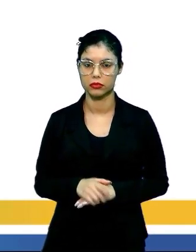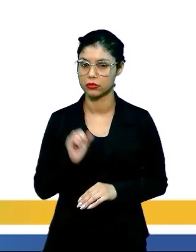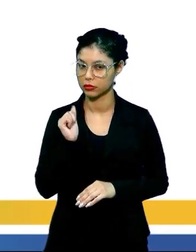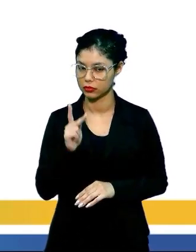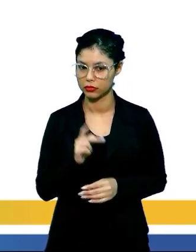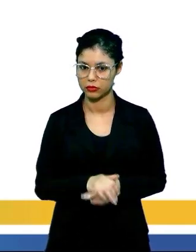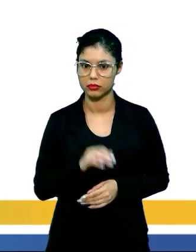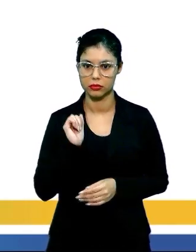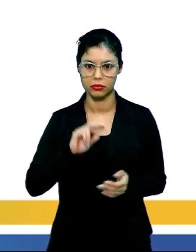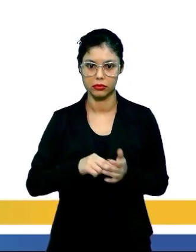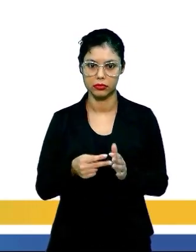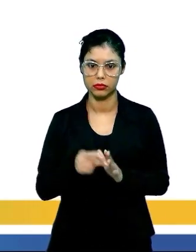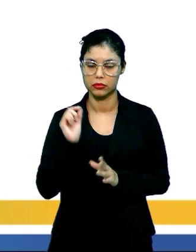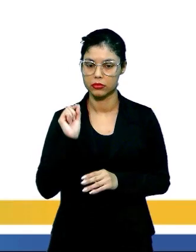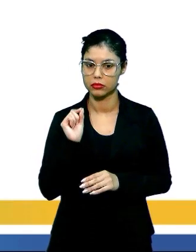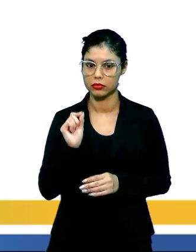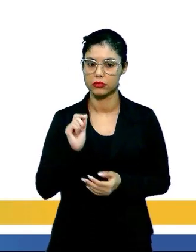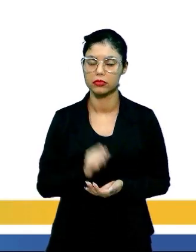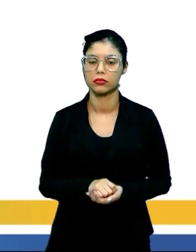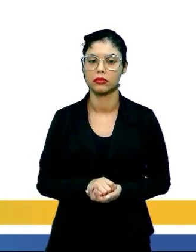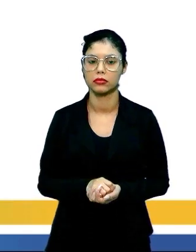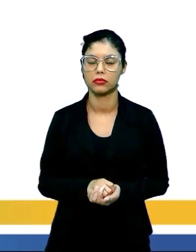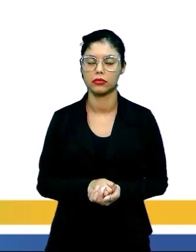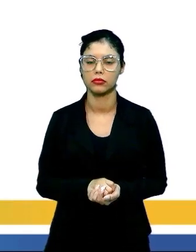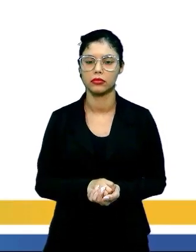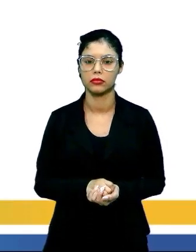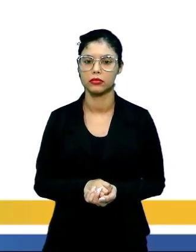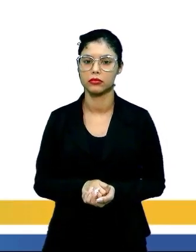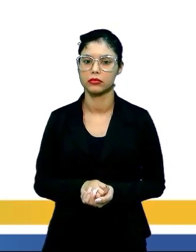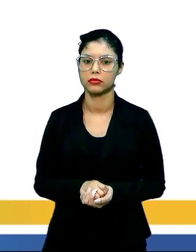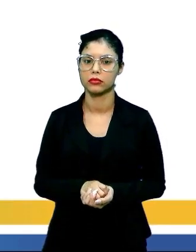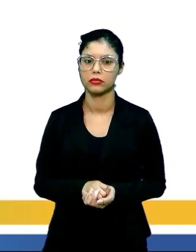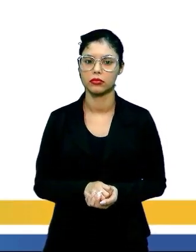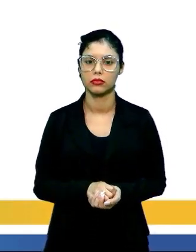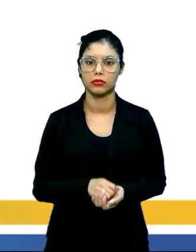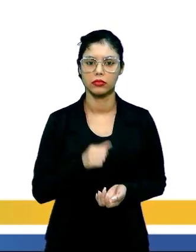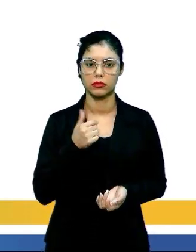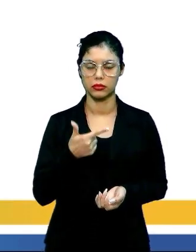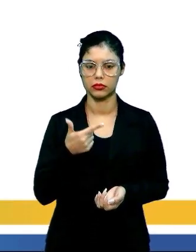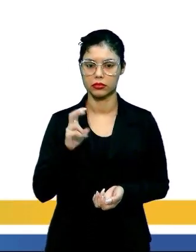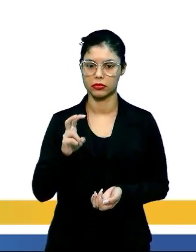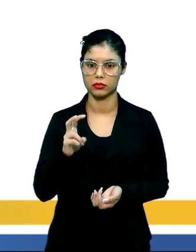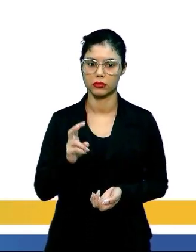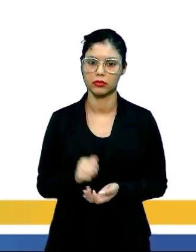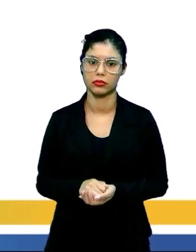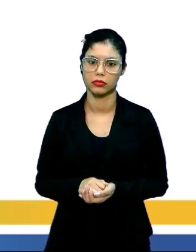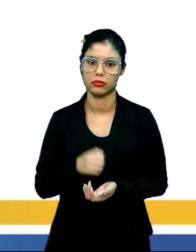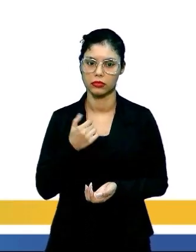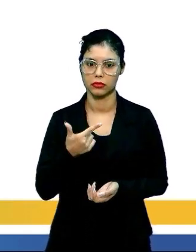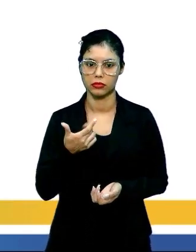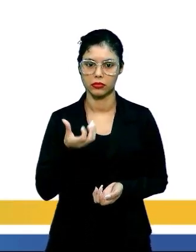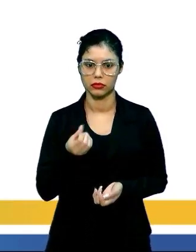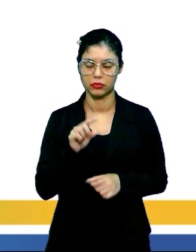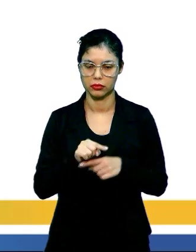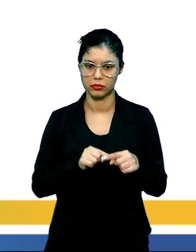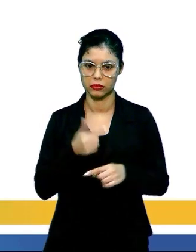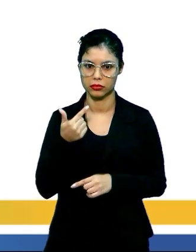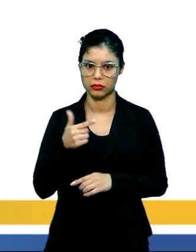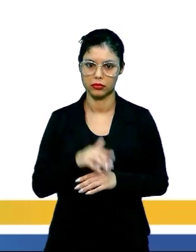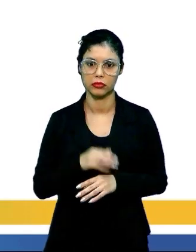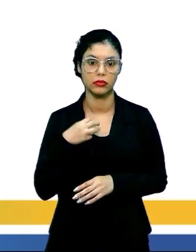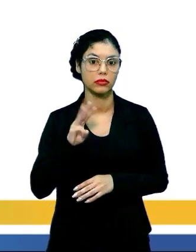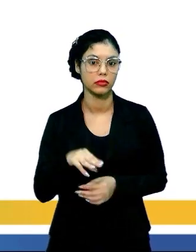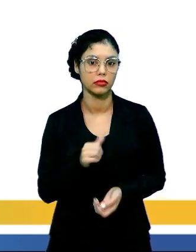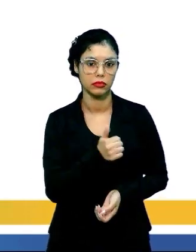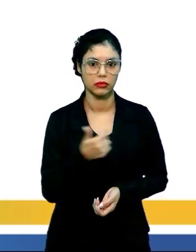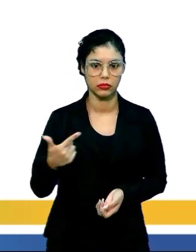Correto? Então, o que significa isso? Ah, ó, eu vou pegar o 25º termo e o 26º dividir por 2. Então, o que